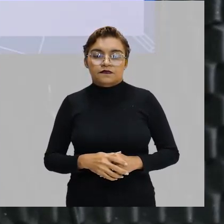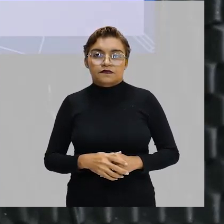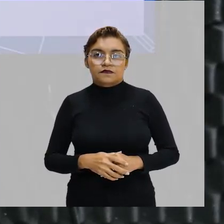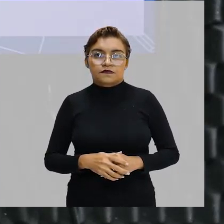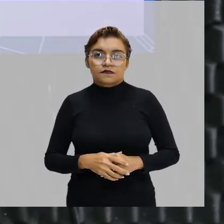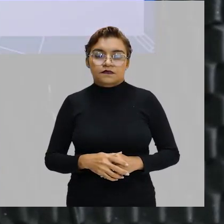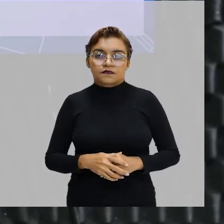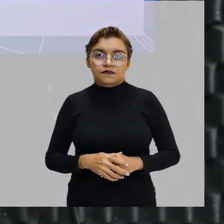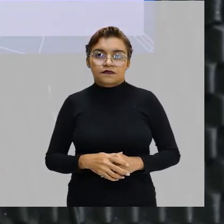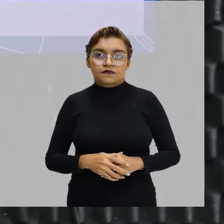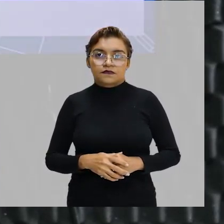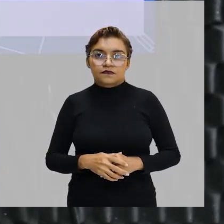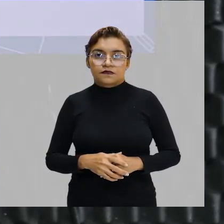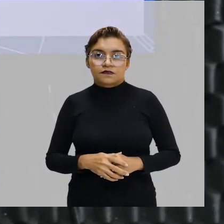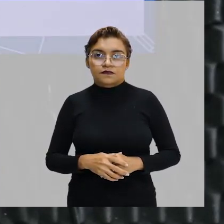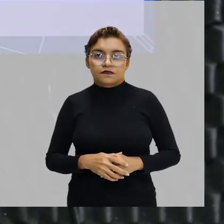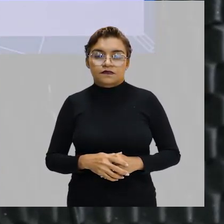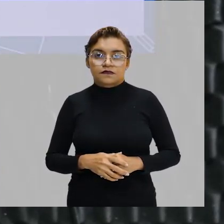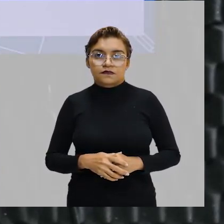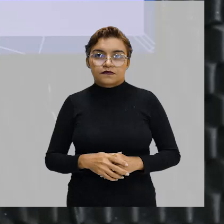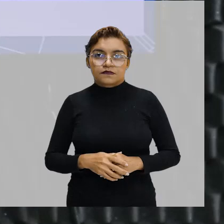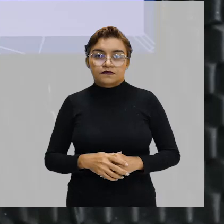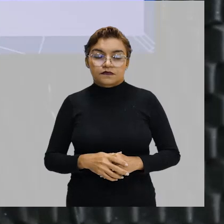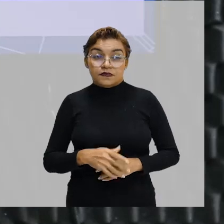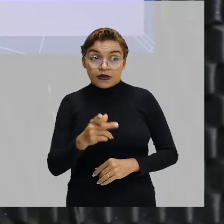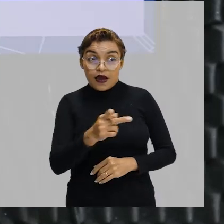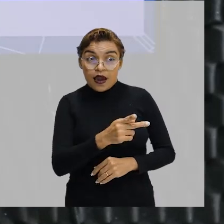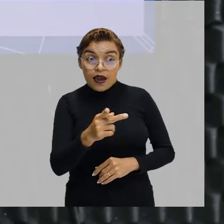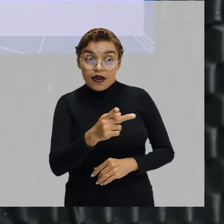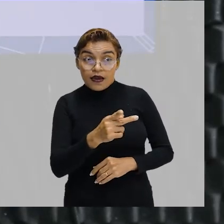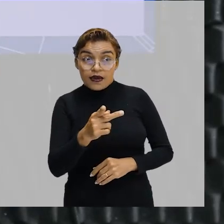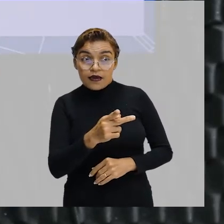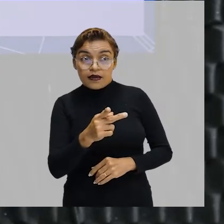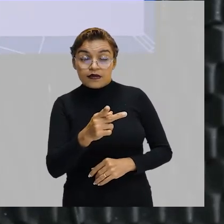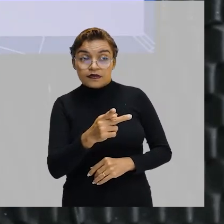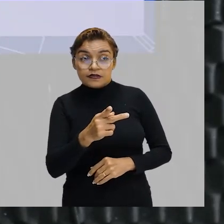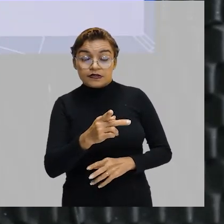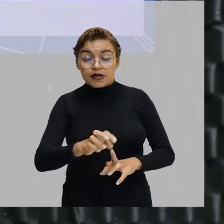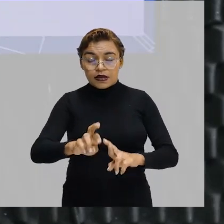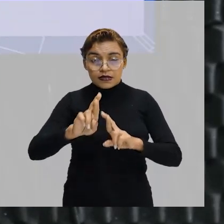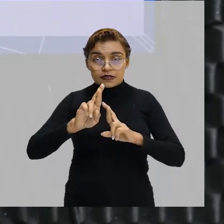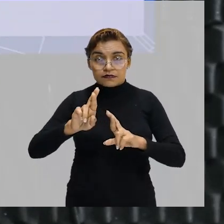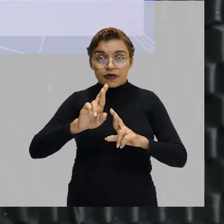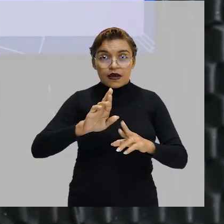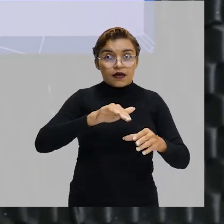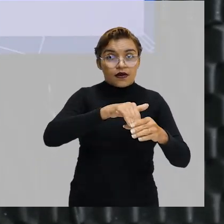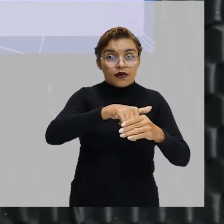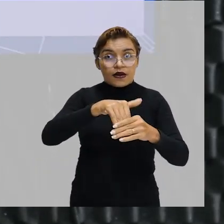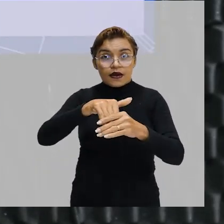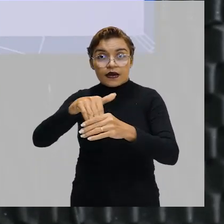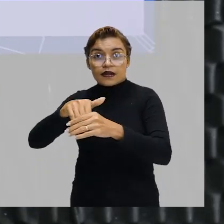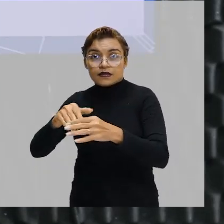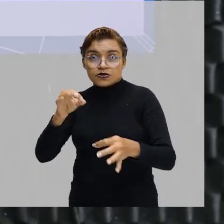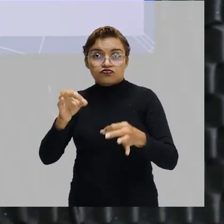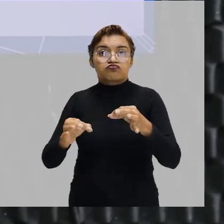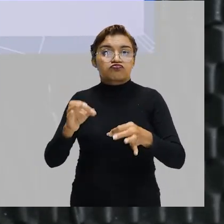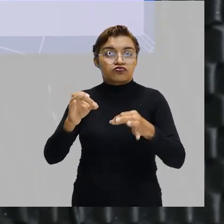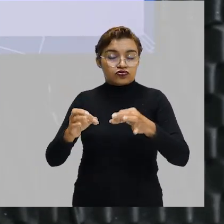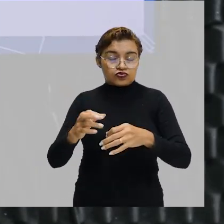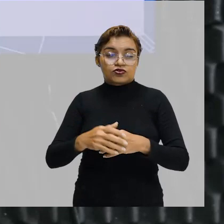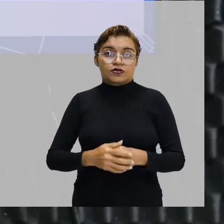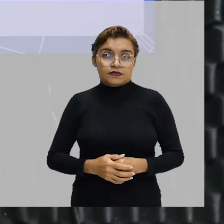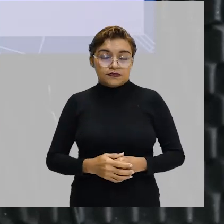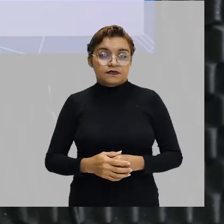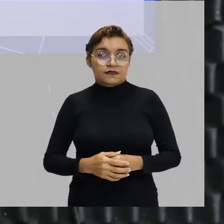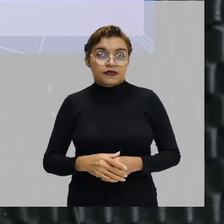isso, que haja uma eleição justa. Quando eu digo eles anseiam, eu tenho o sujeito eles e o verbo,